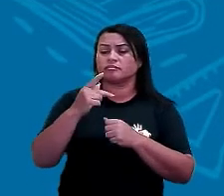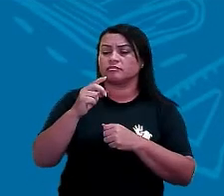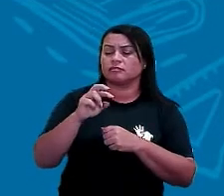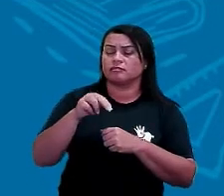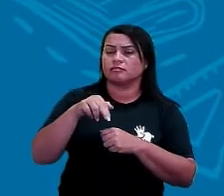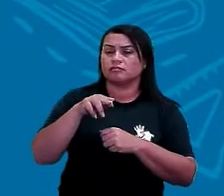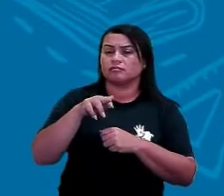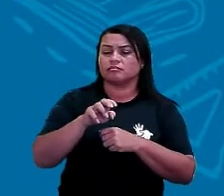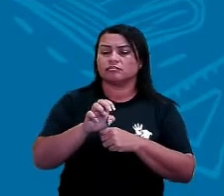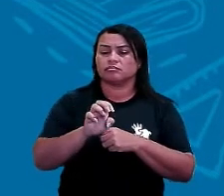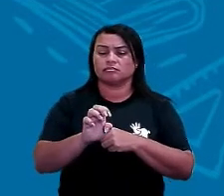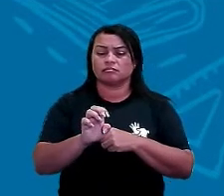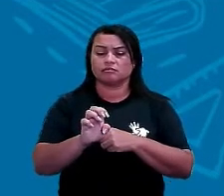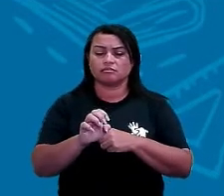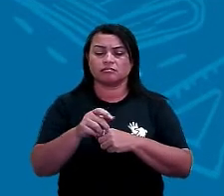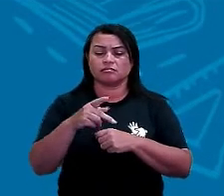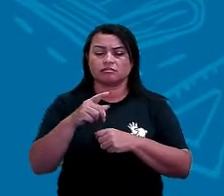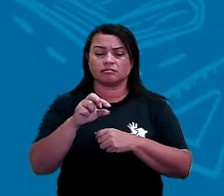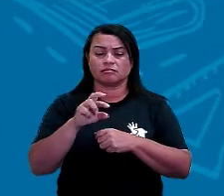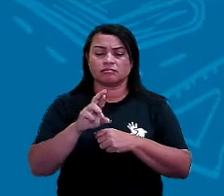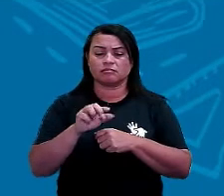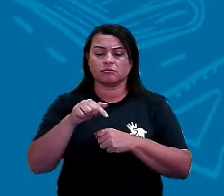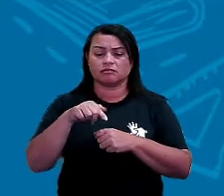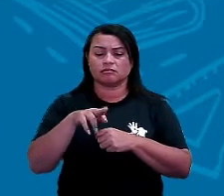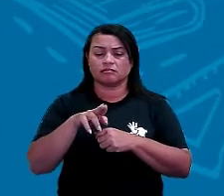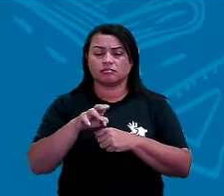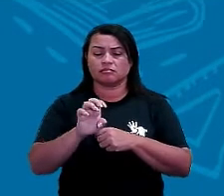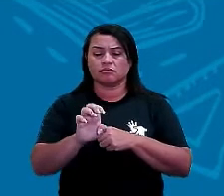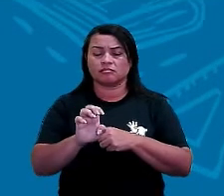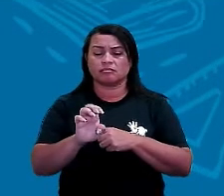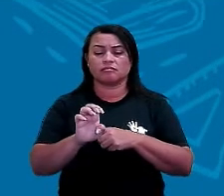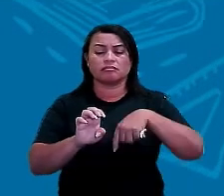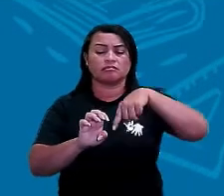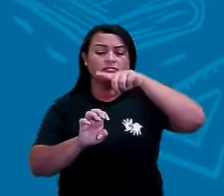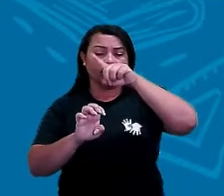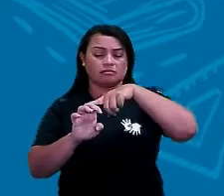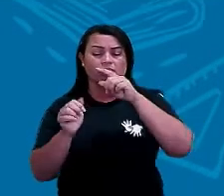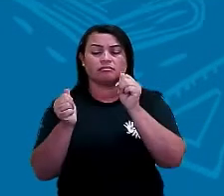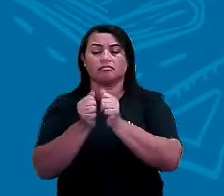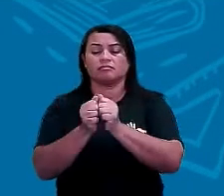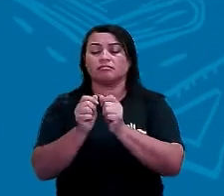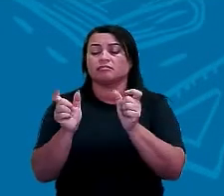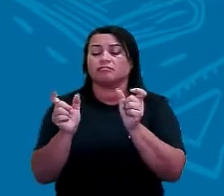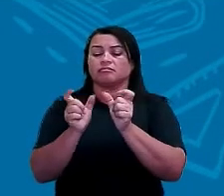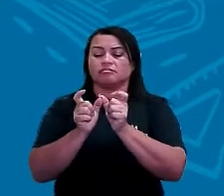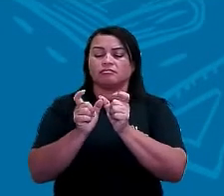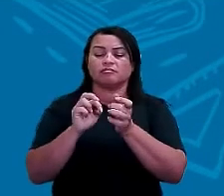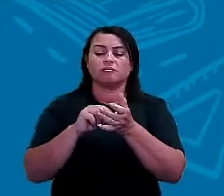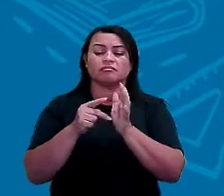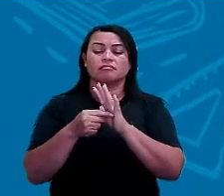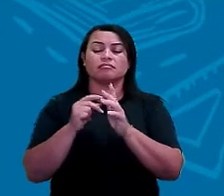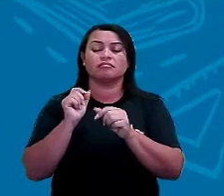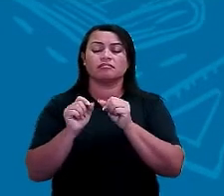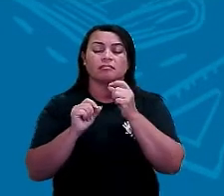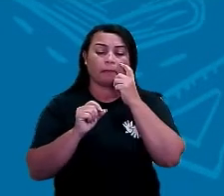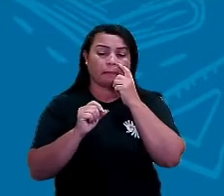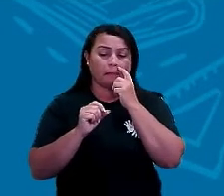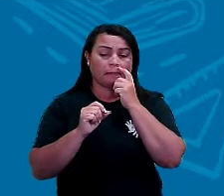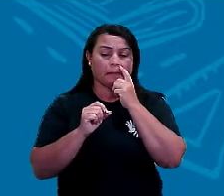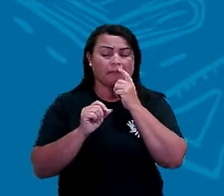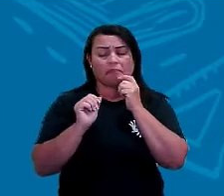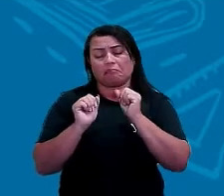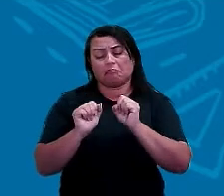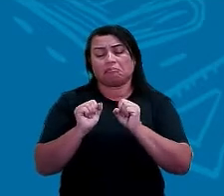acento e o junto sem acento. No junto com o acento, porque junto, a gente troca ele, pode